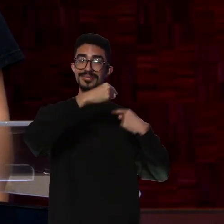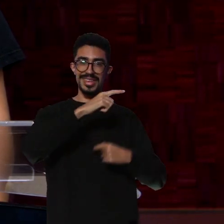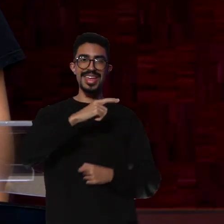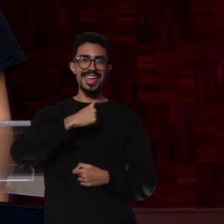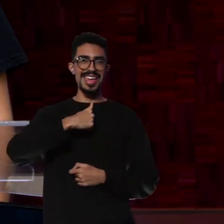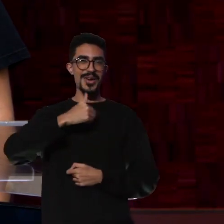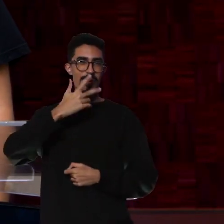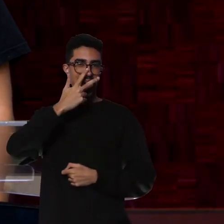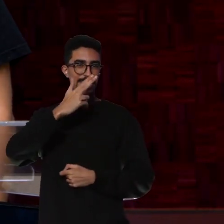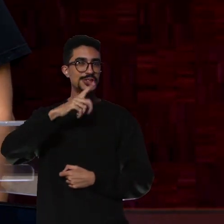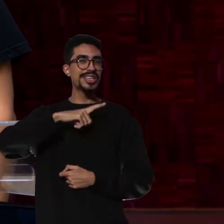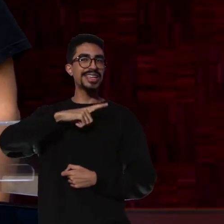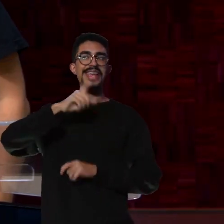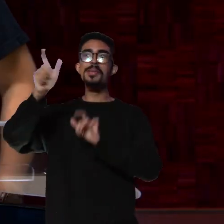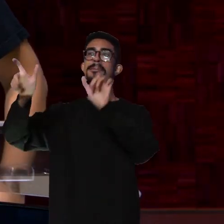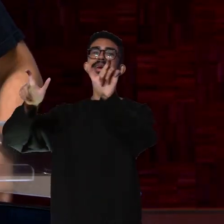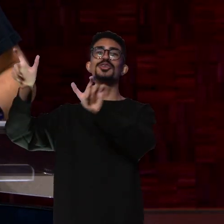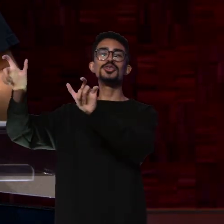verdade.